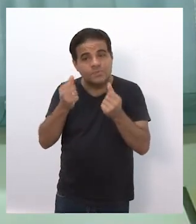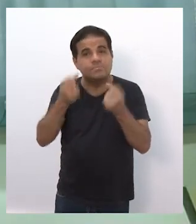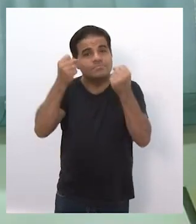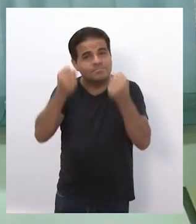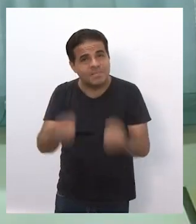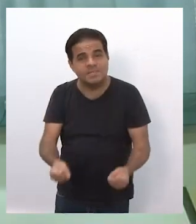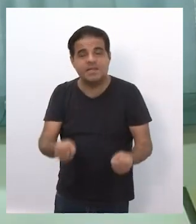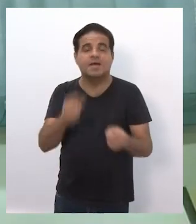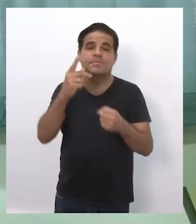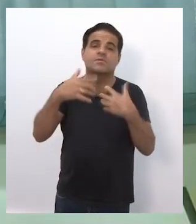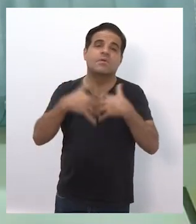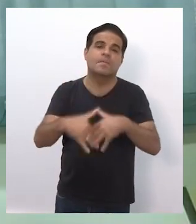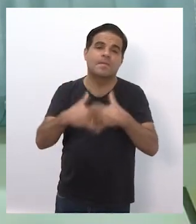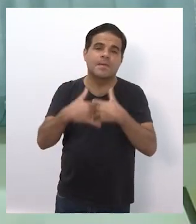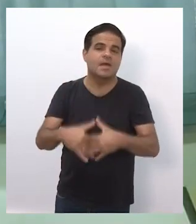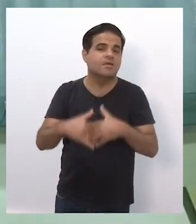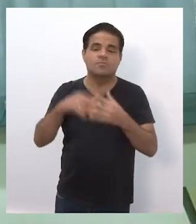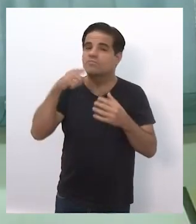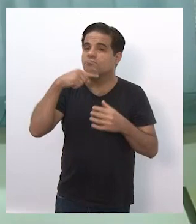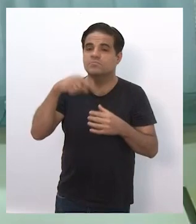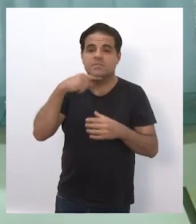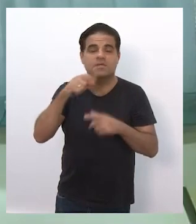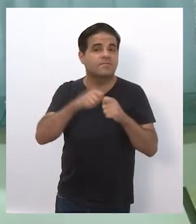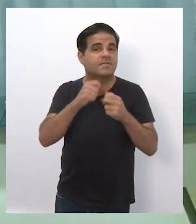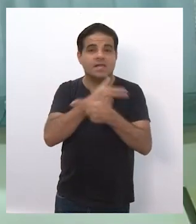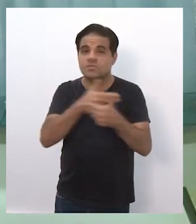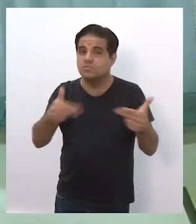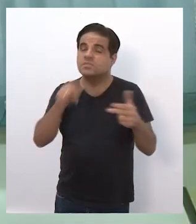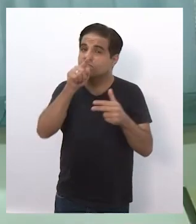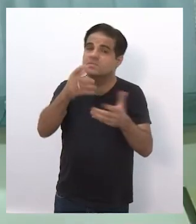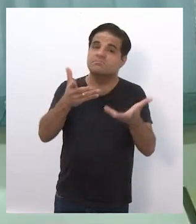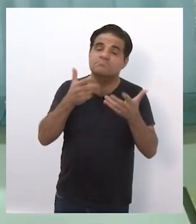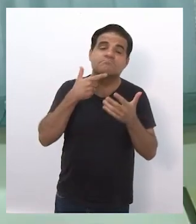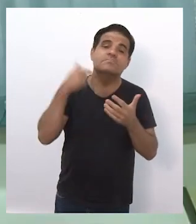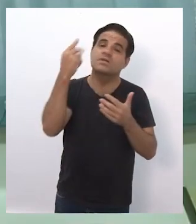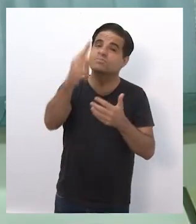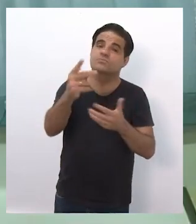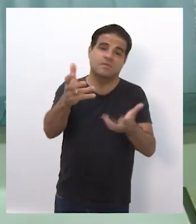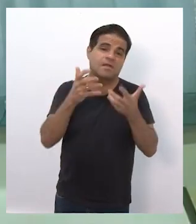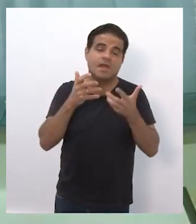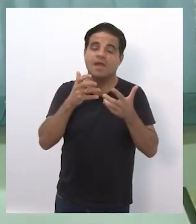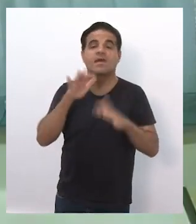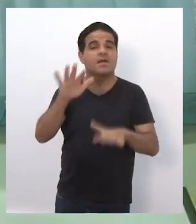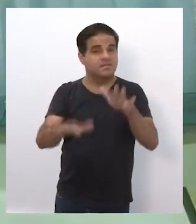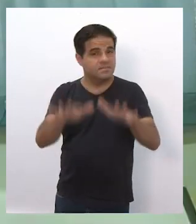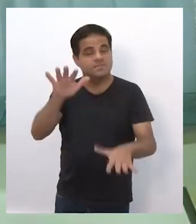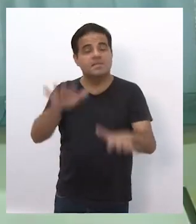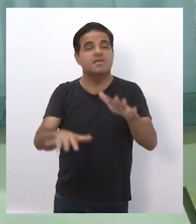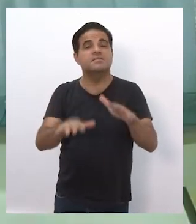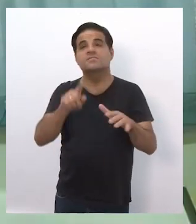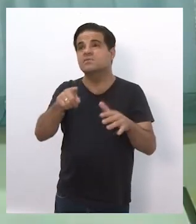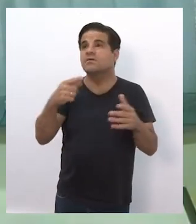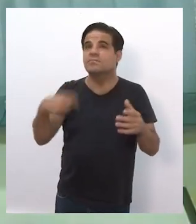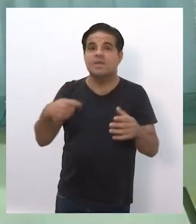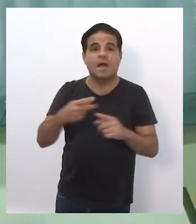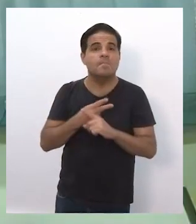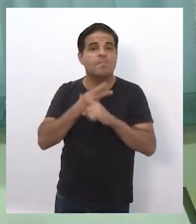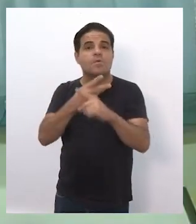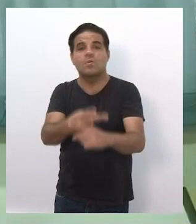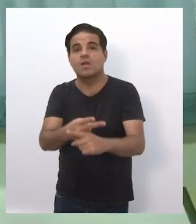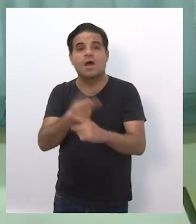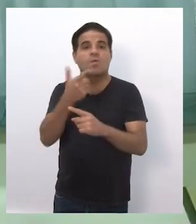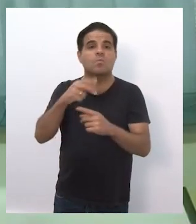pesar, porque o seu equipamento não vai conseguir fazer aquilo que você deseja. E às vezes você vai ter que procurar